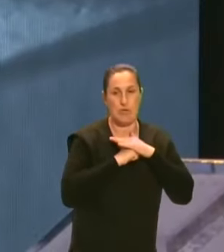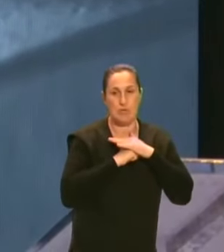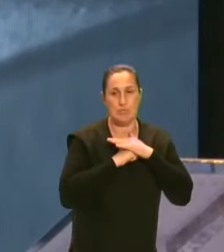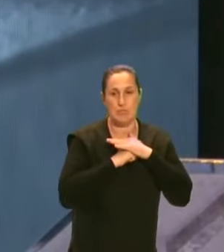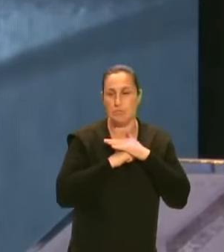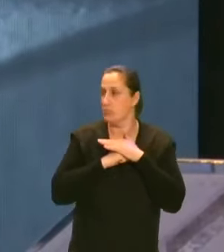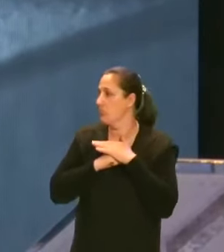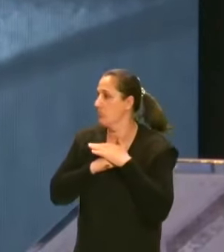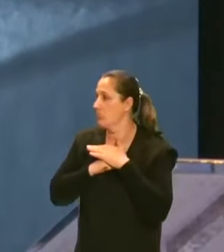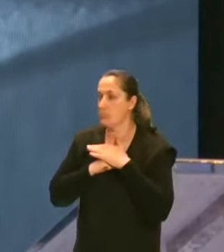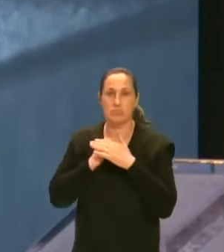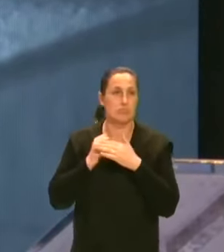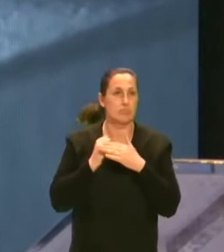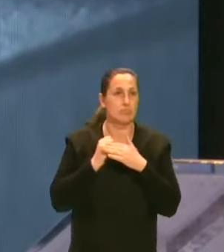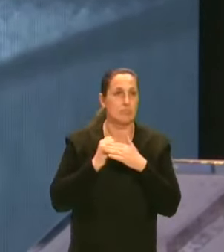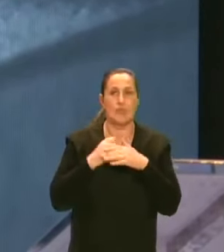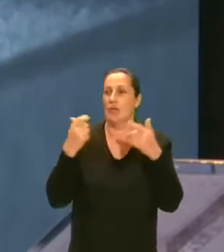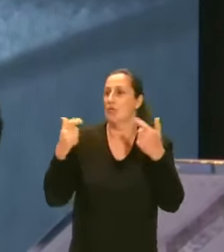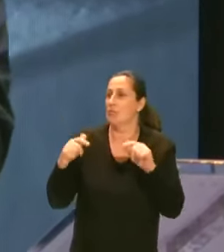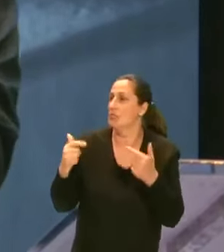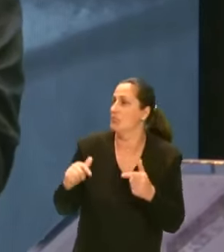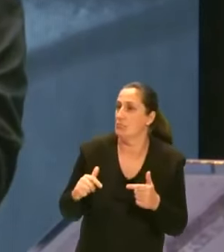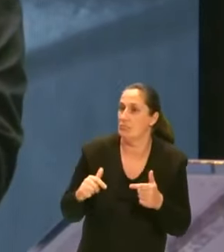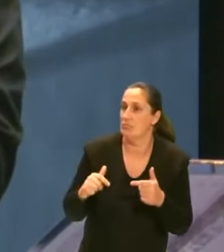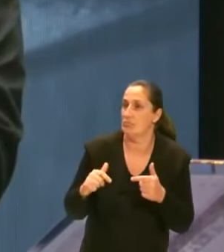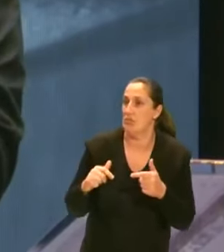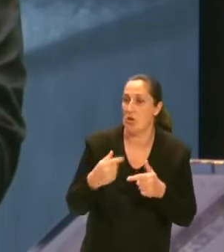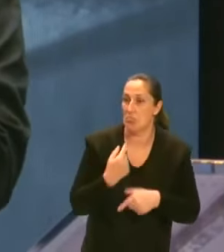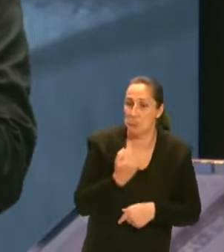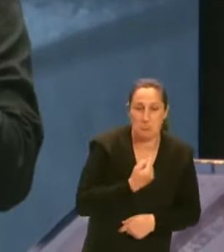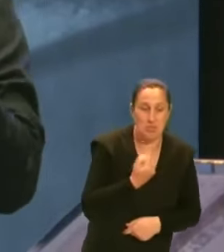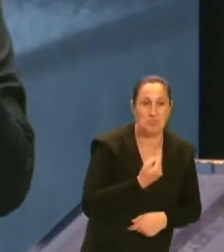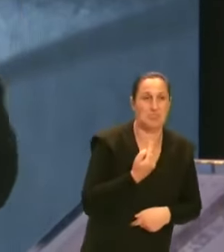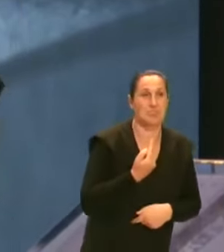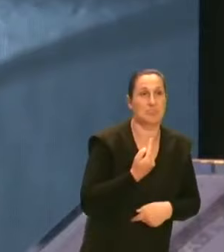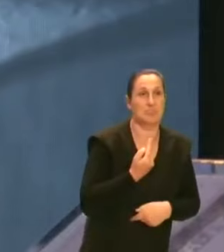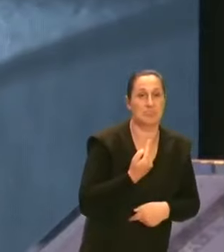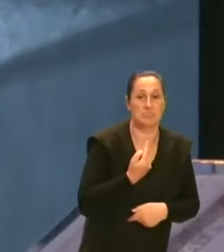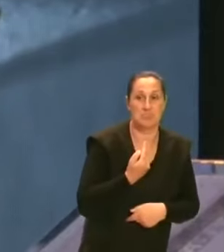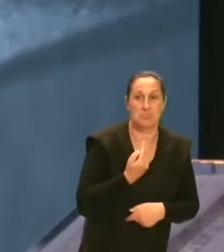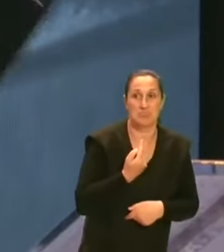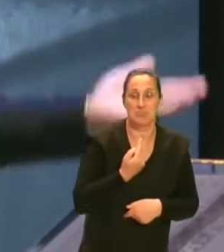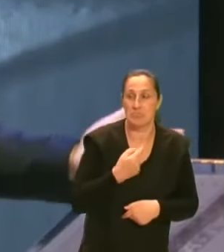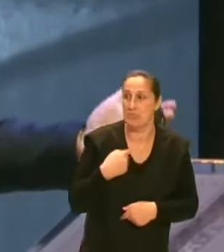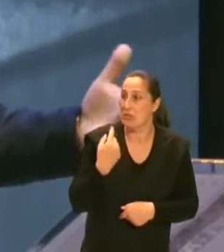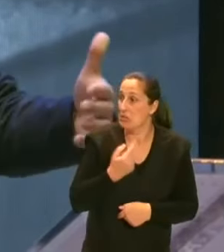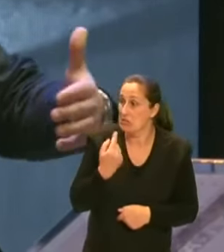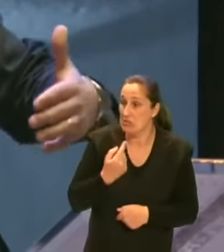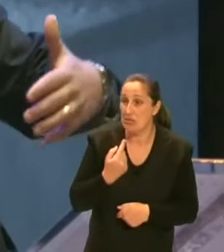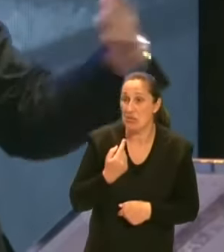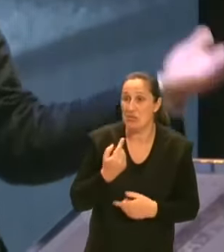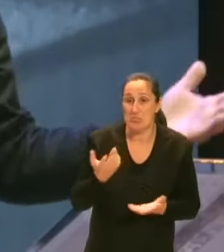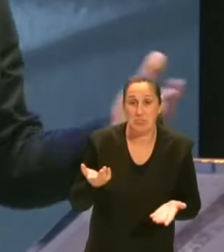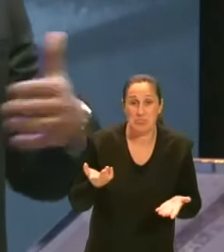ué, cadê o rebanho? Onde eu estou? Aonde eu vim parar? Aonde eu fui,